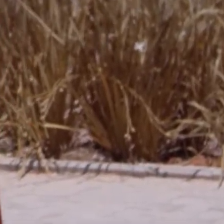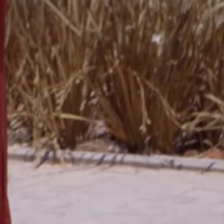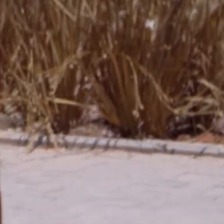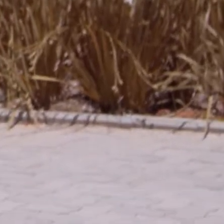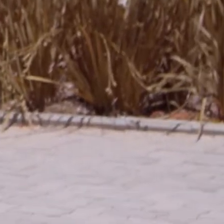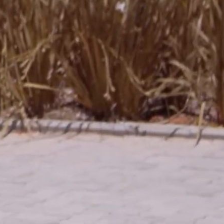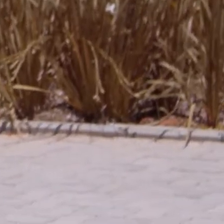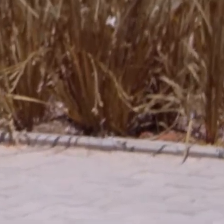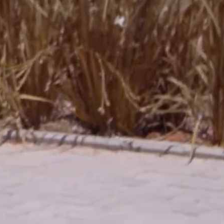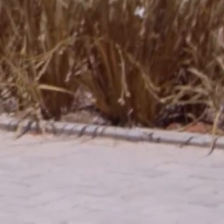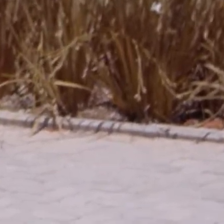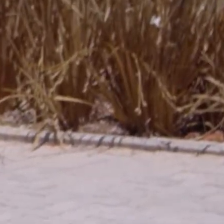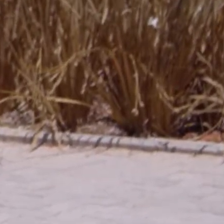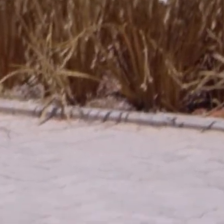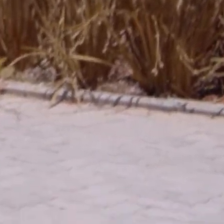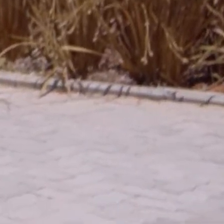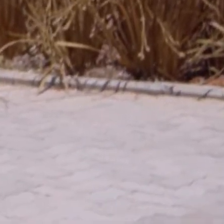Eles se olham e se aproximam.